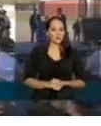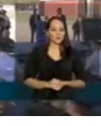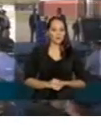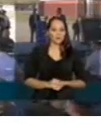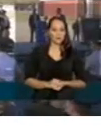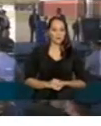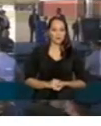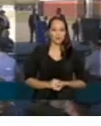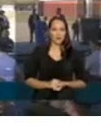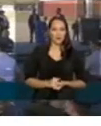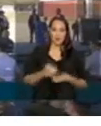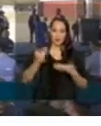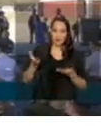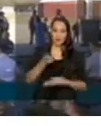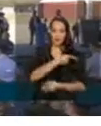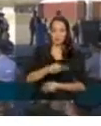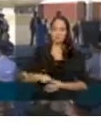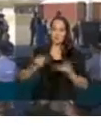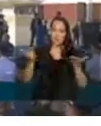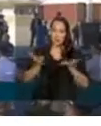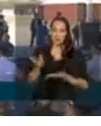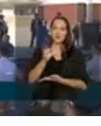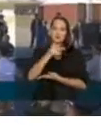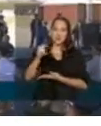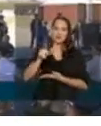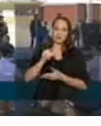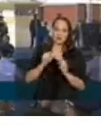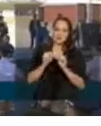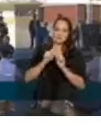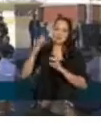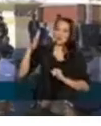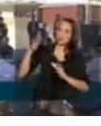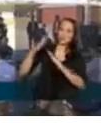Afirmativo, presidente. Será conduzida nesse momento a interceptação.